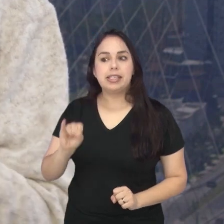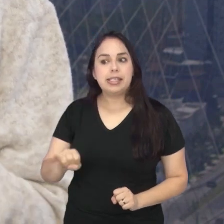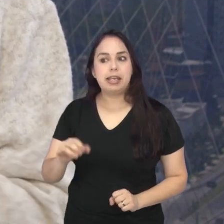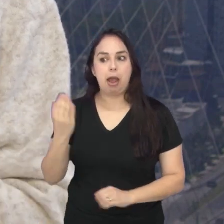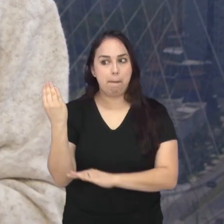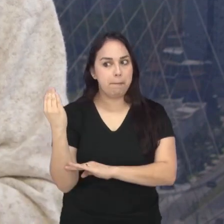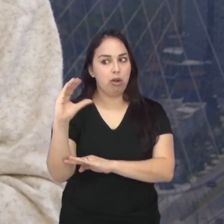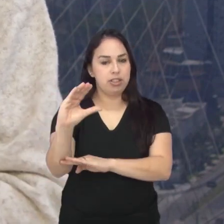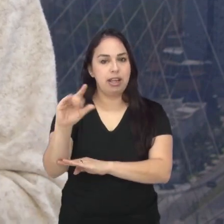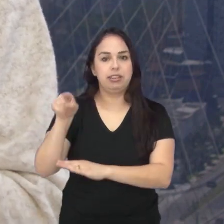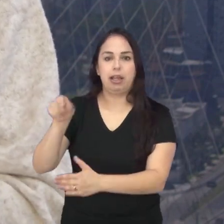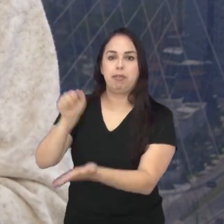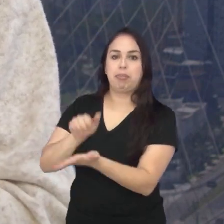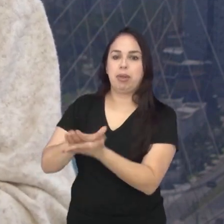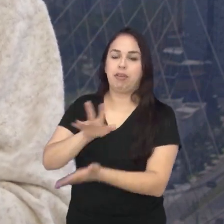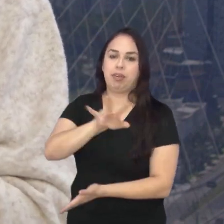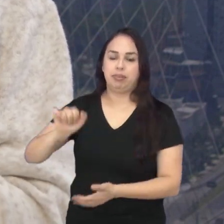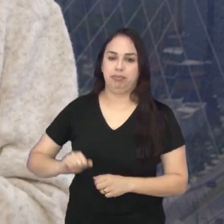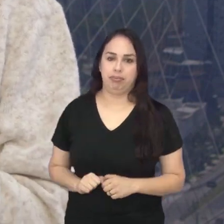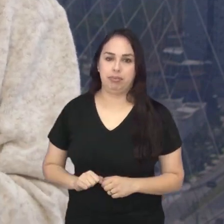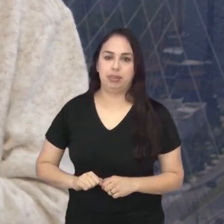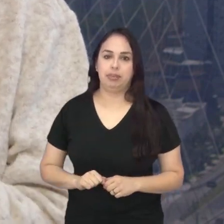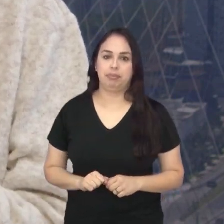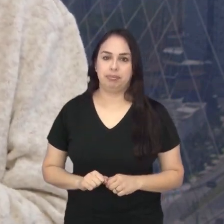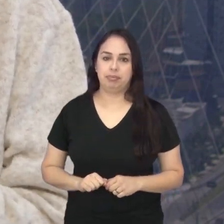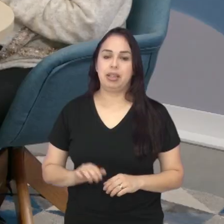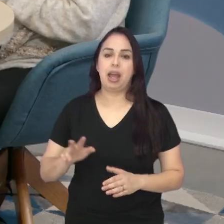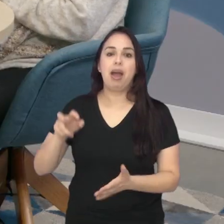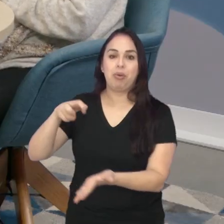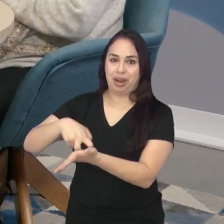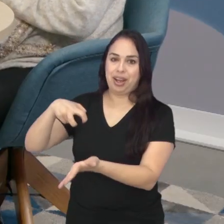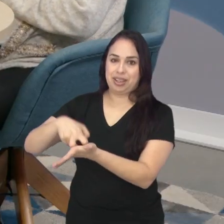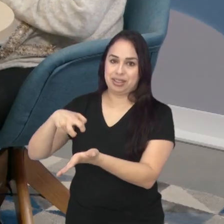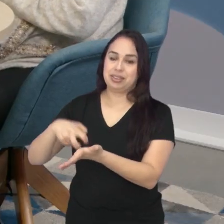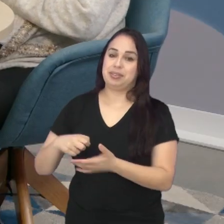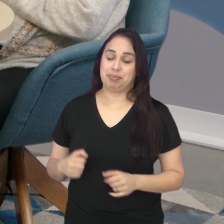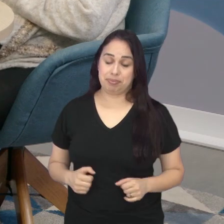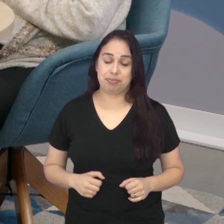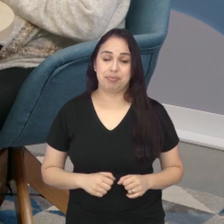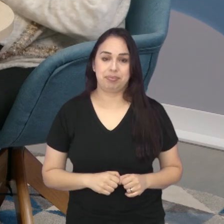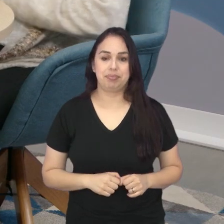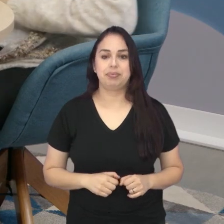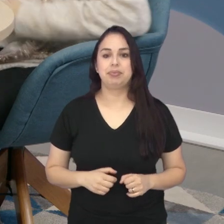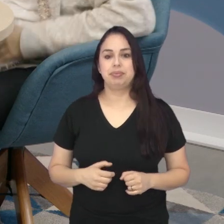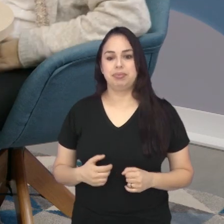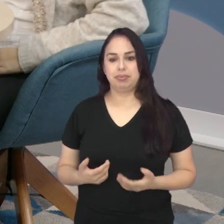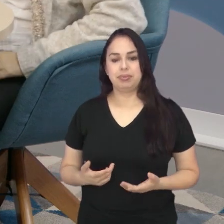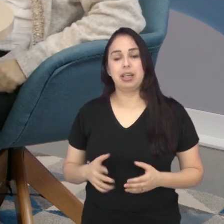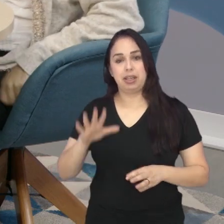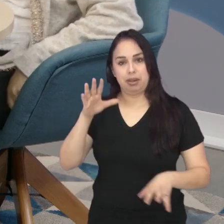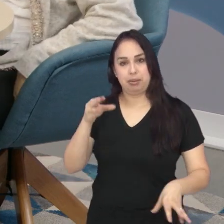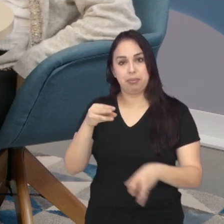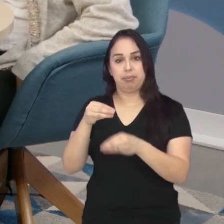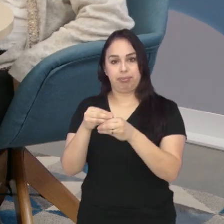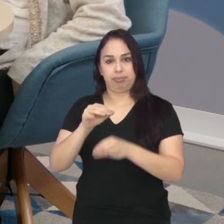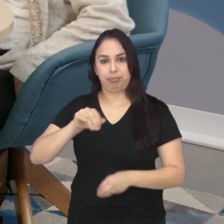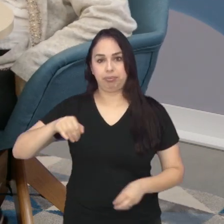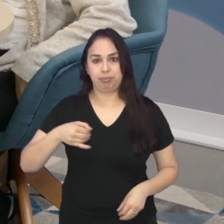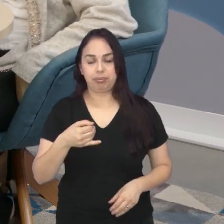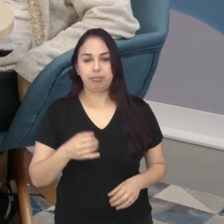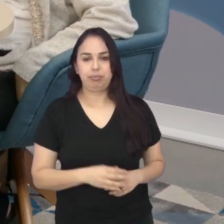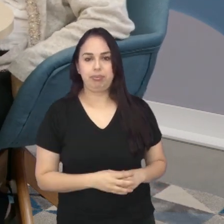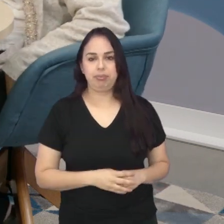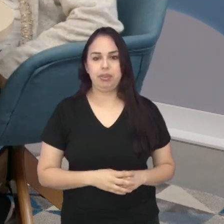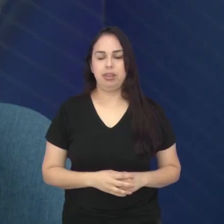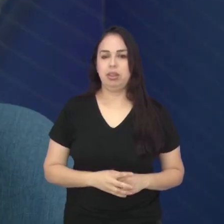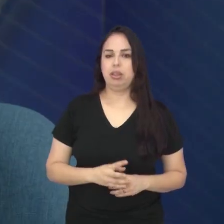fizer a publicação. E às vezes isso atinge muito mais do que justamente a parte criminal. Sem dúvida. E pegando esse gancho